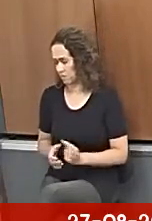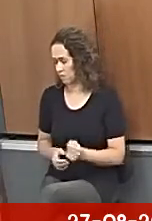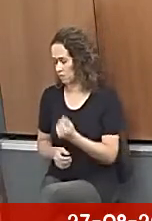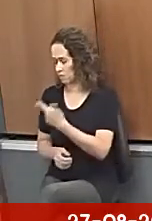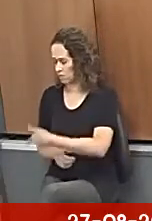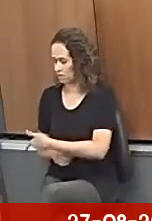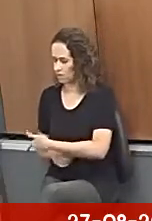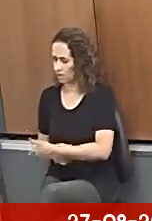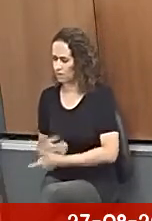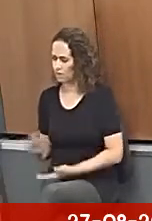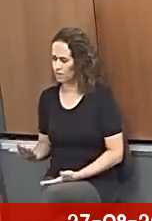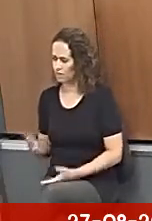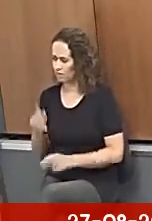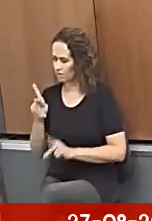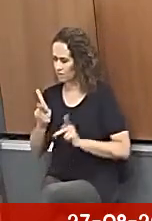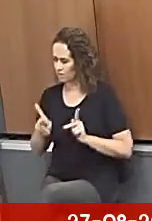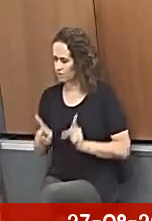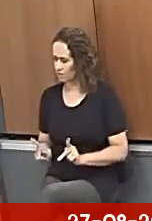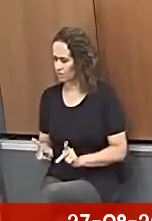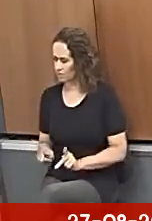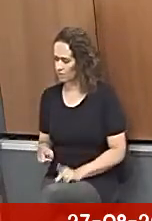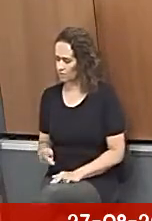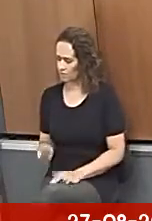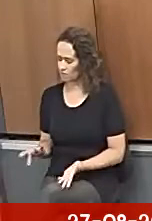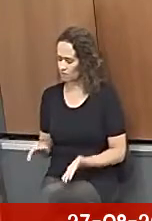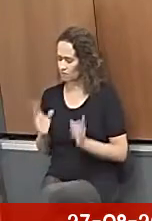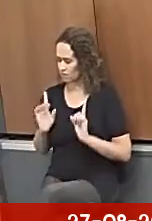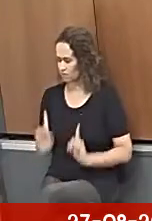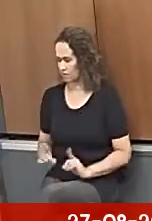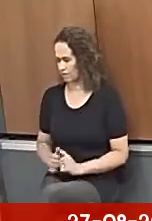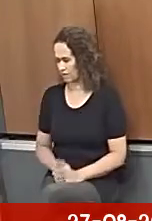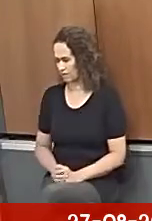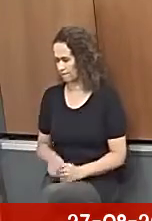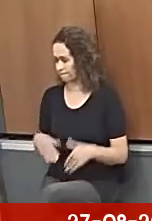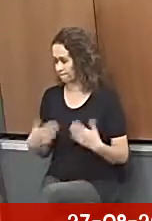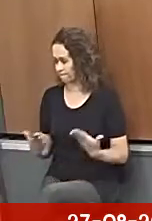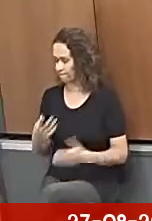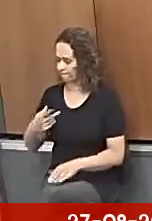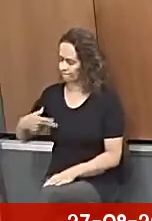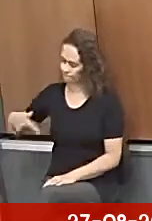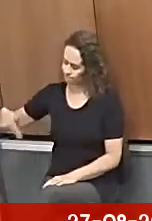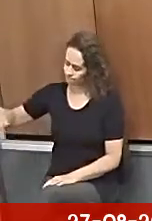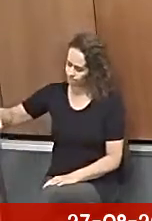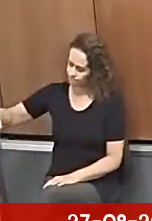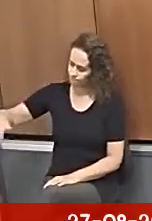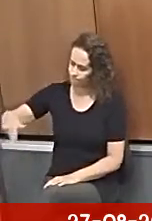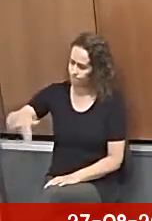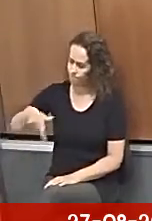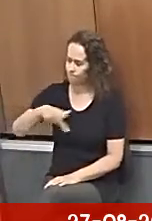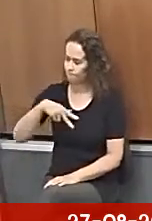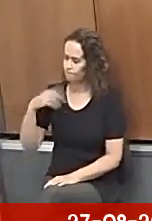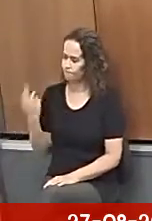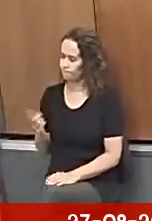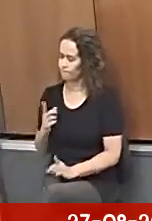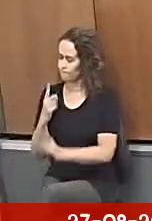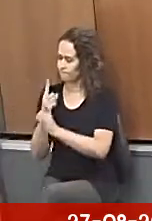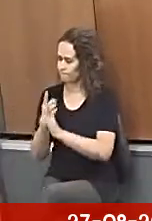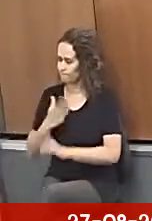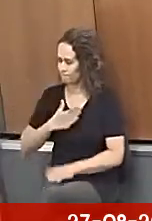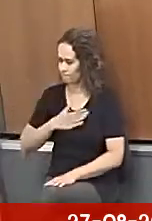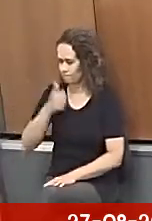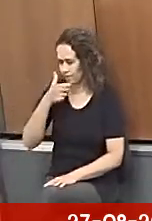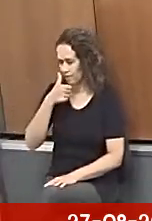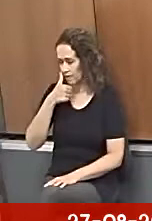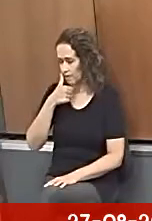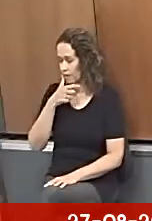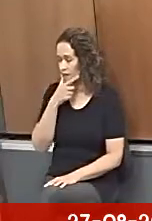então é eu tive nessa volta pra acessar o setor com o meu pai e minha esposa 2 meu filho pequeno a belinha e